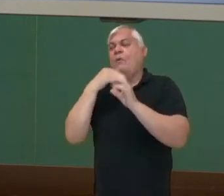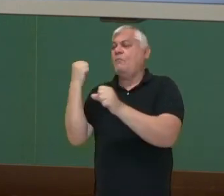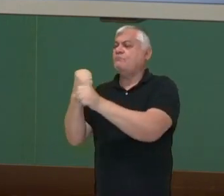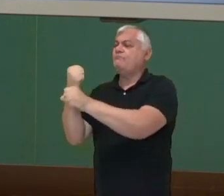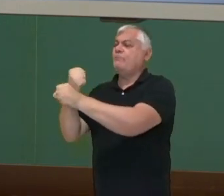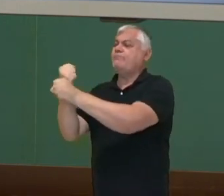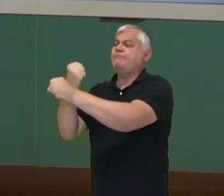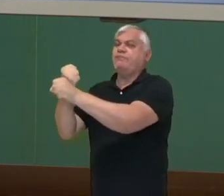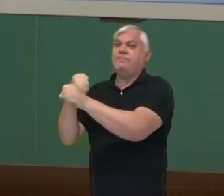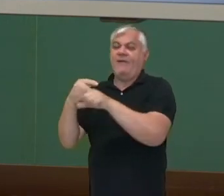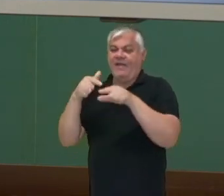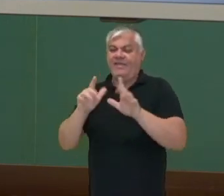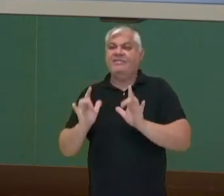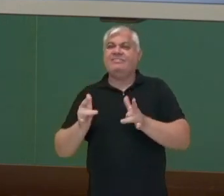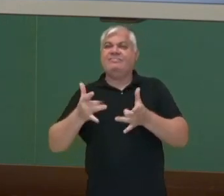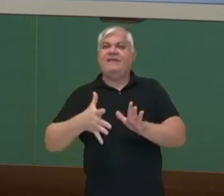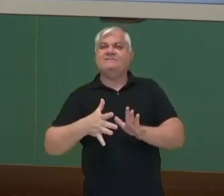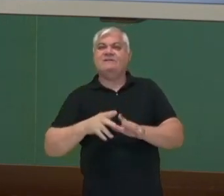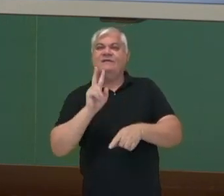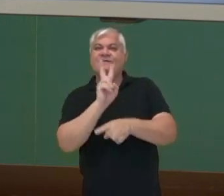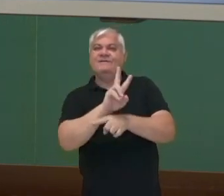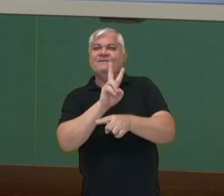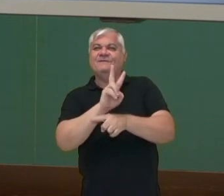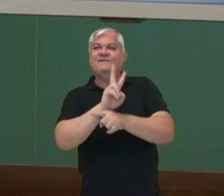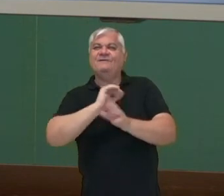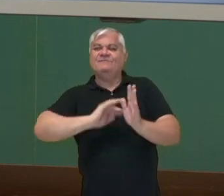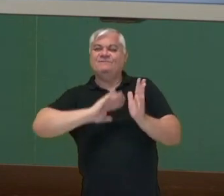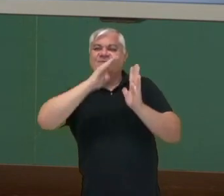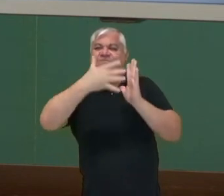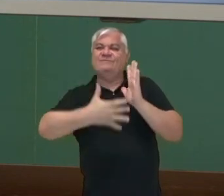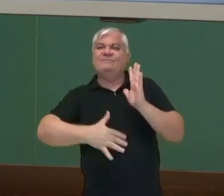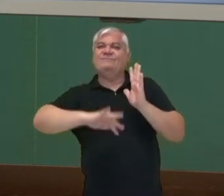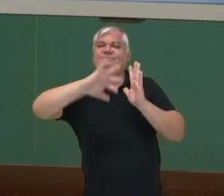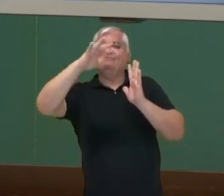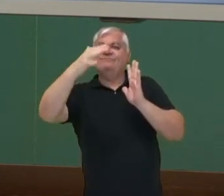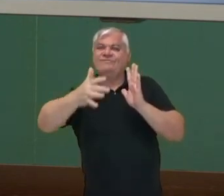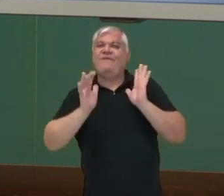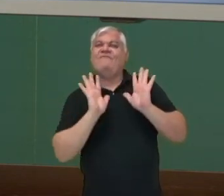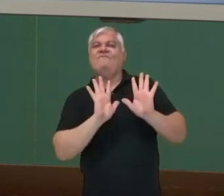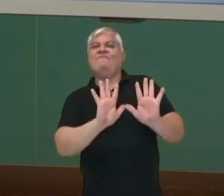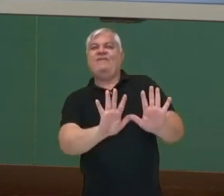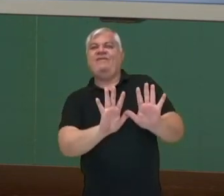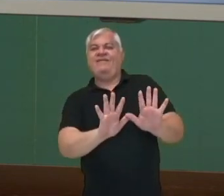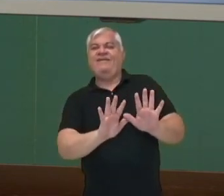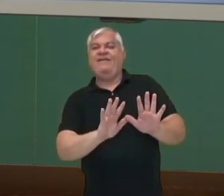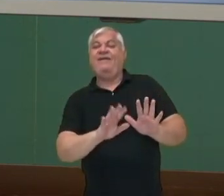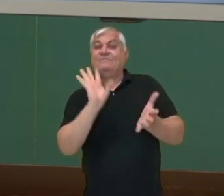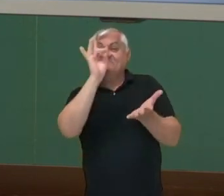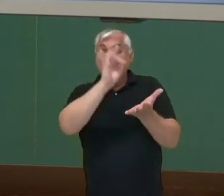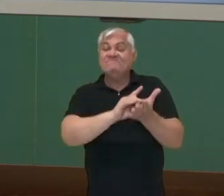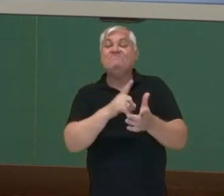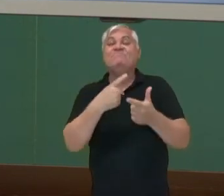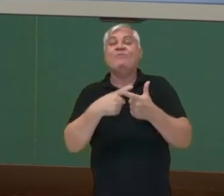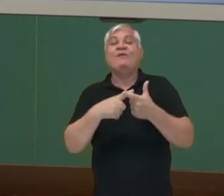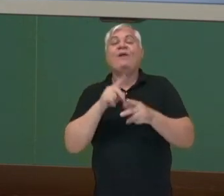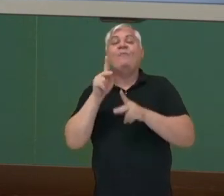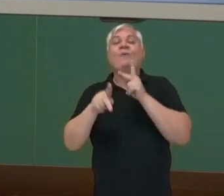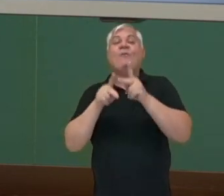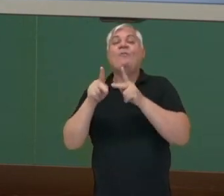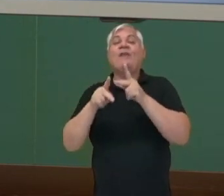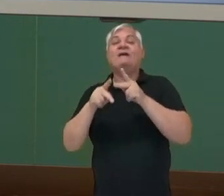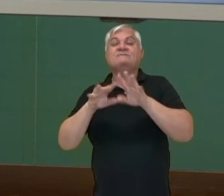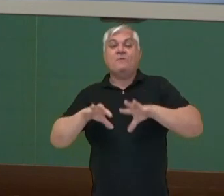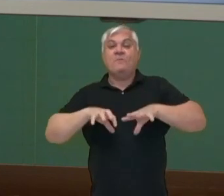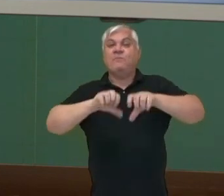ficam ali, acabam sendo preservadas, né? A vegetação acaba ficando ali aquela original, porque a população não ocupou